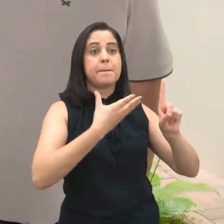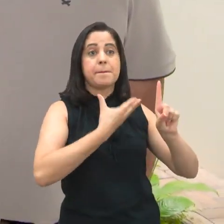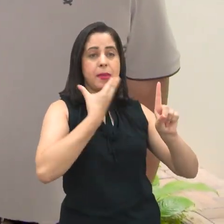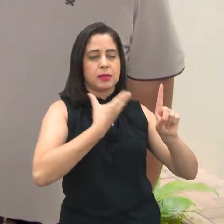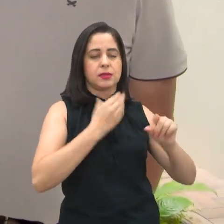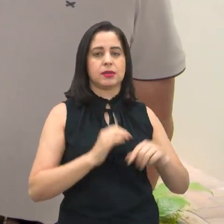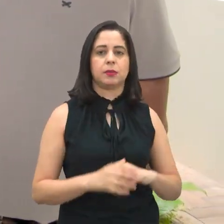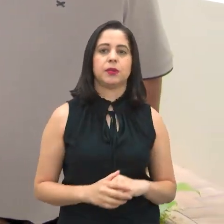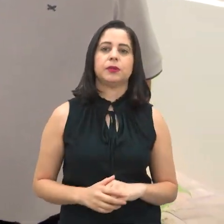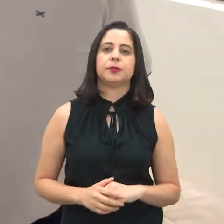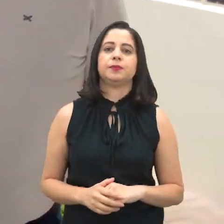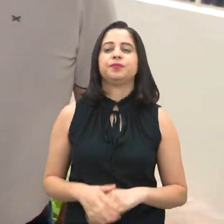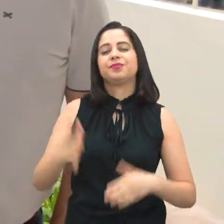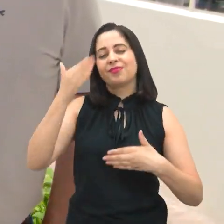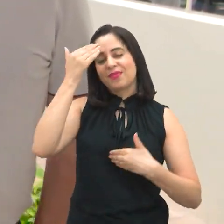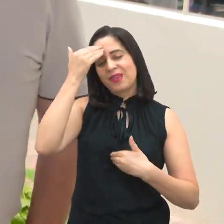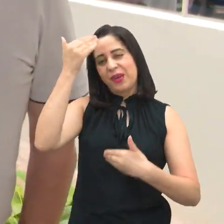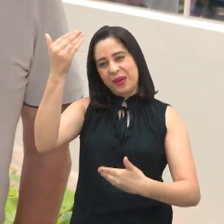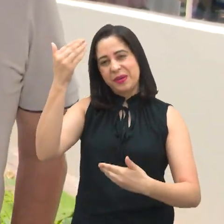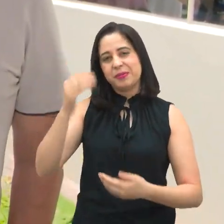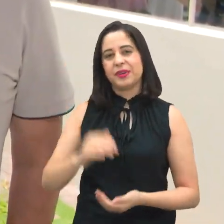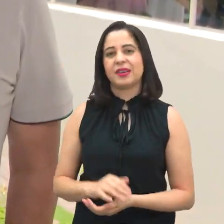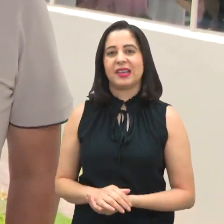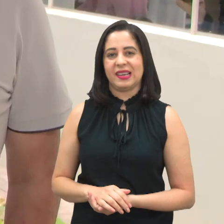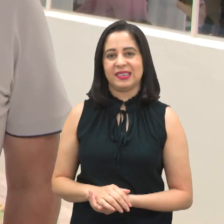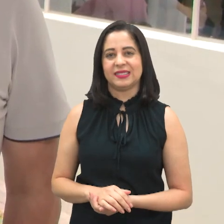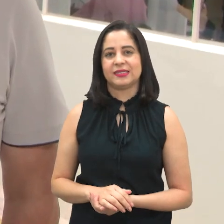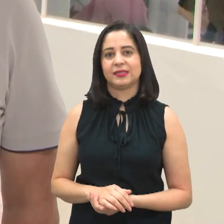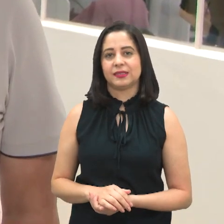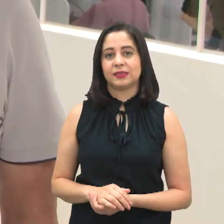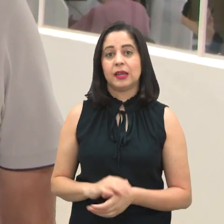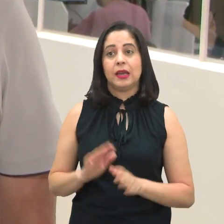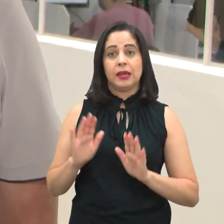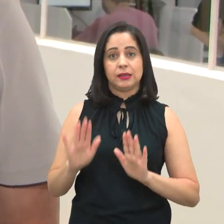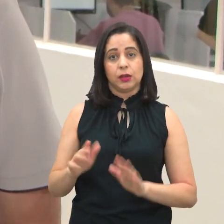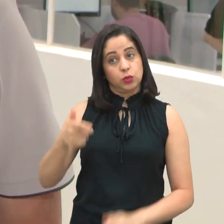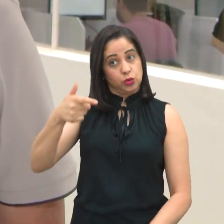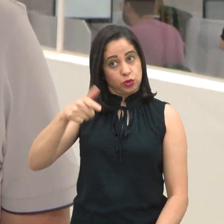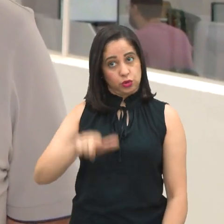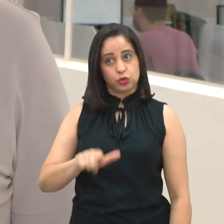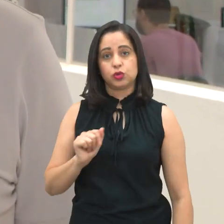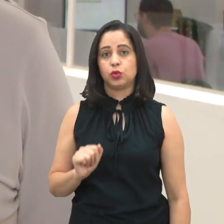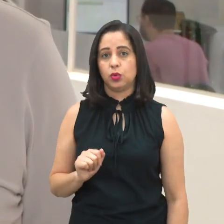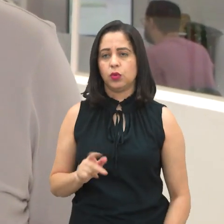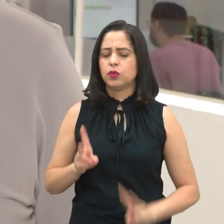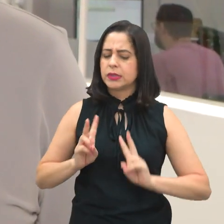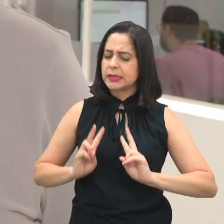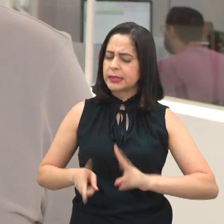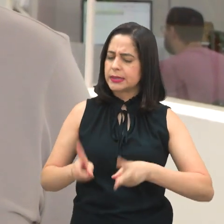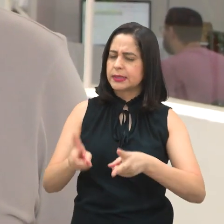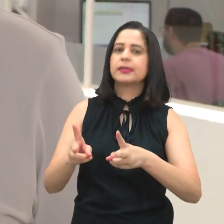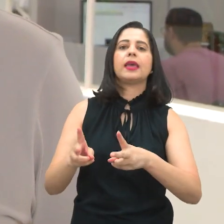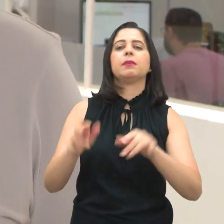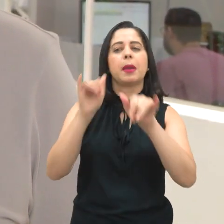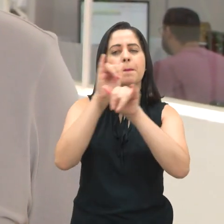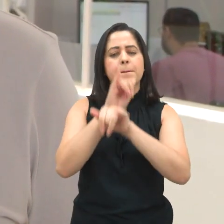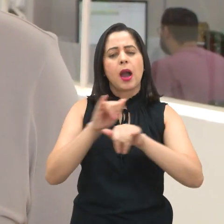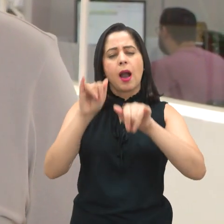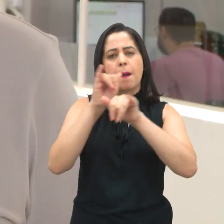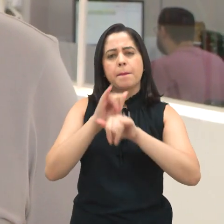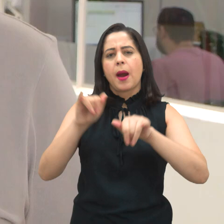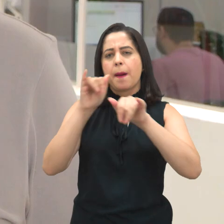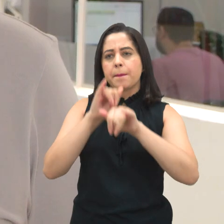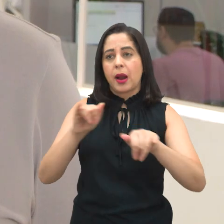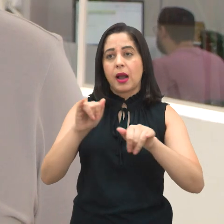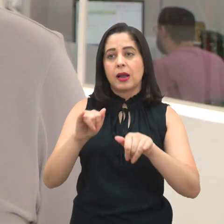dezembro. Muito obrigado. Assim, a gente repetindo, né, as ações de todo ano, né, a campanha Fique Sabendo